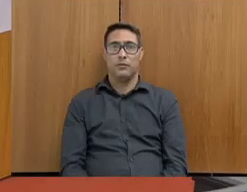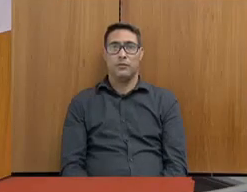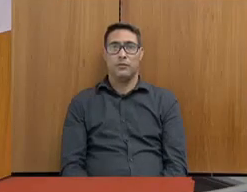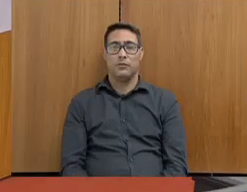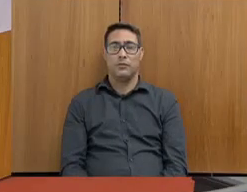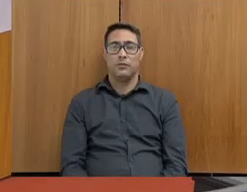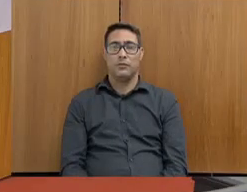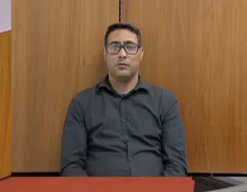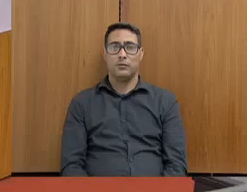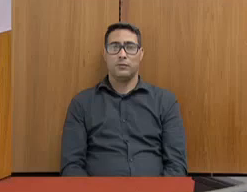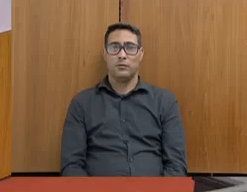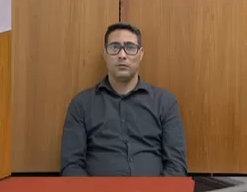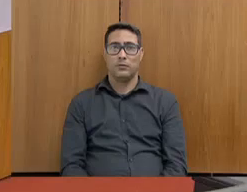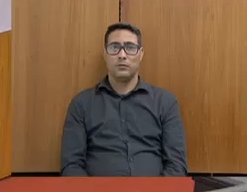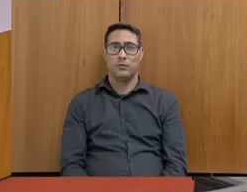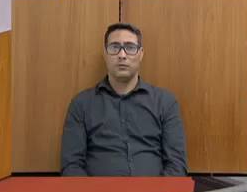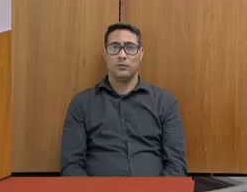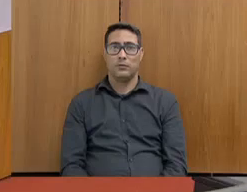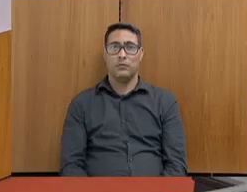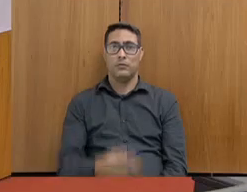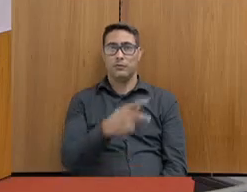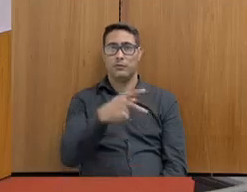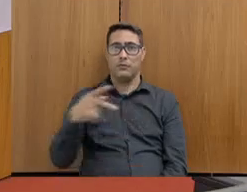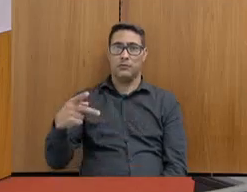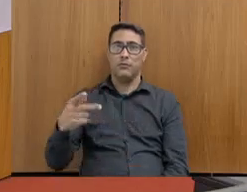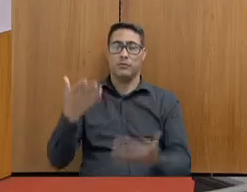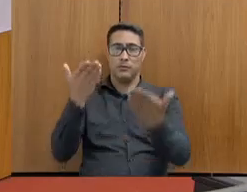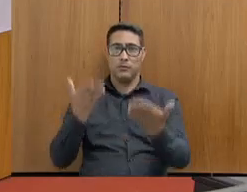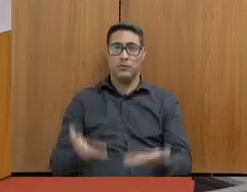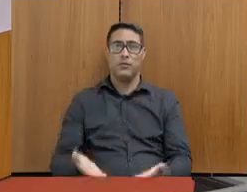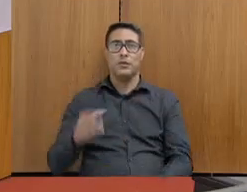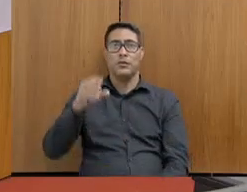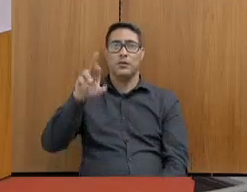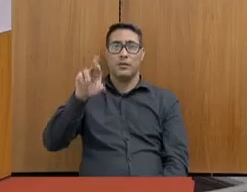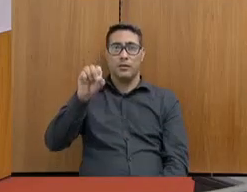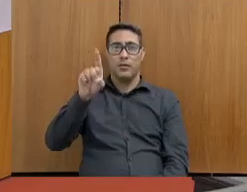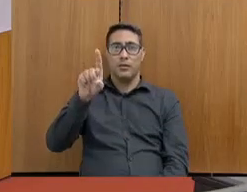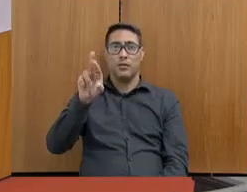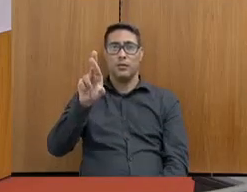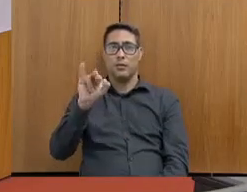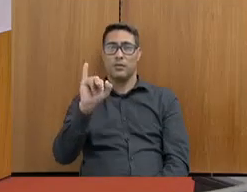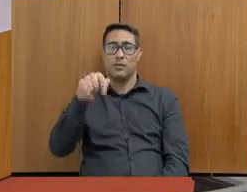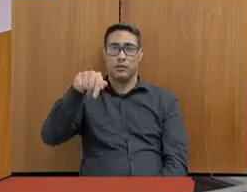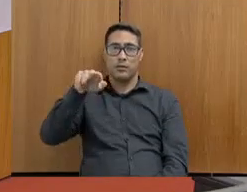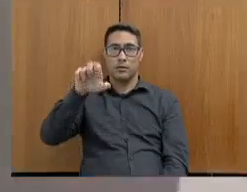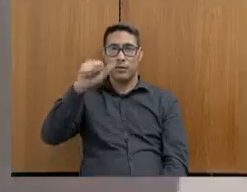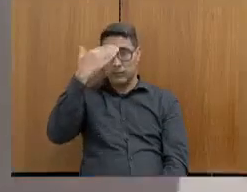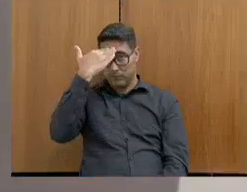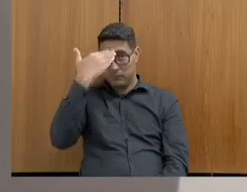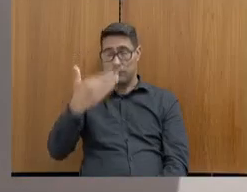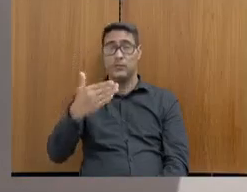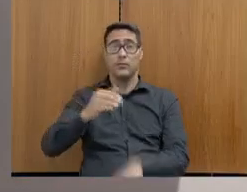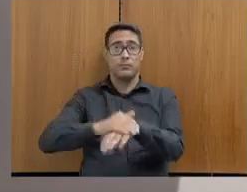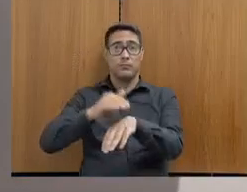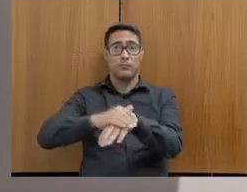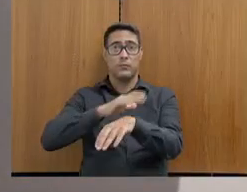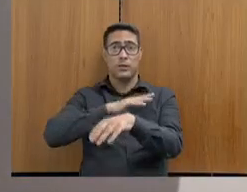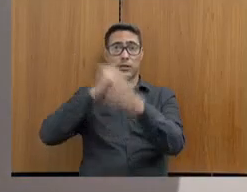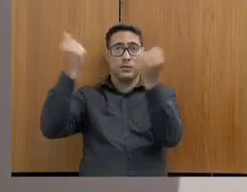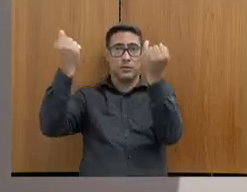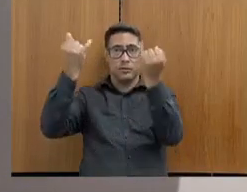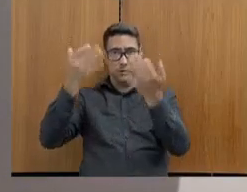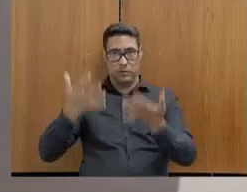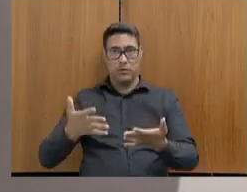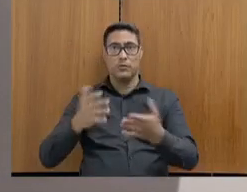Presidente né Deputado Sargento Rodrigues eu agradeço pela interpelação né então eu vou